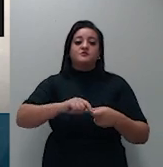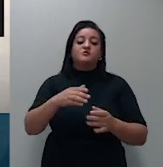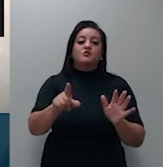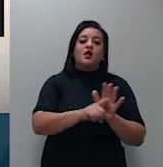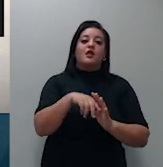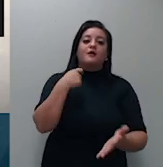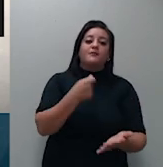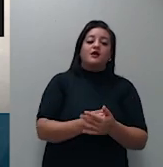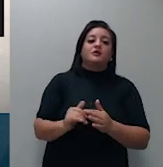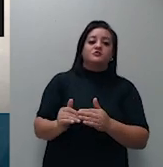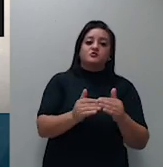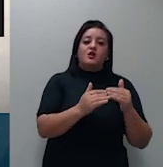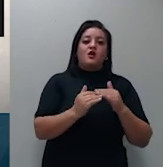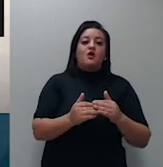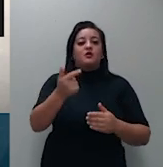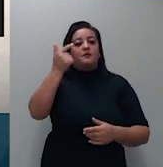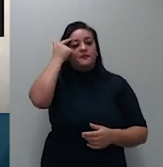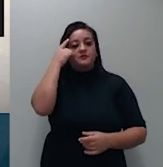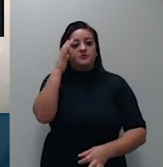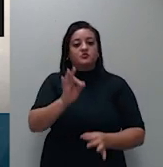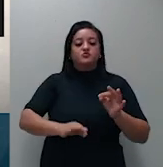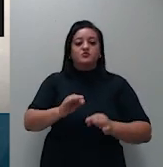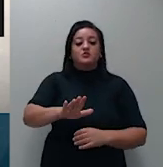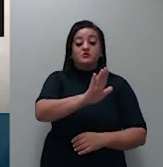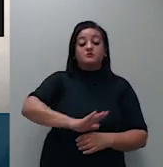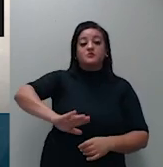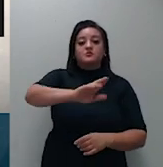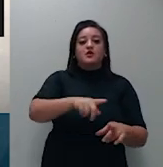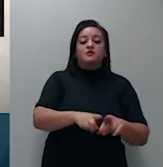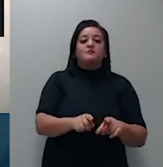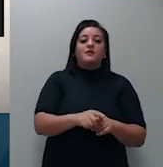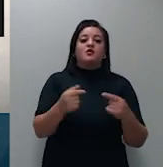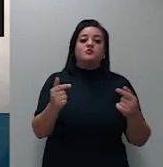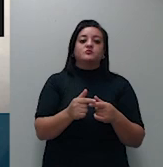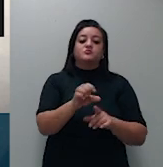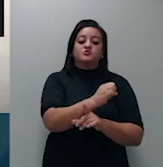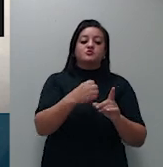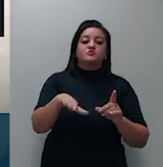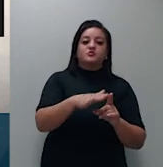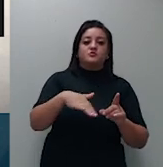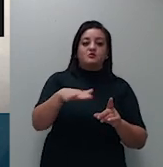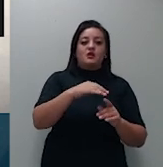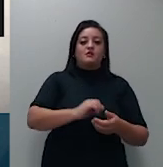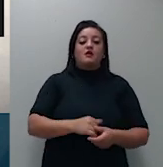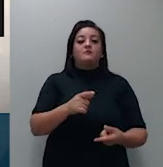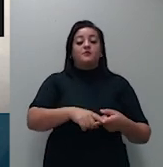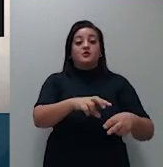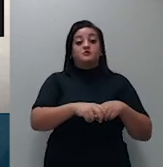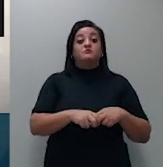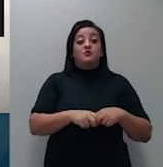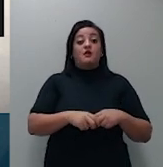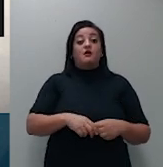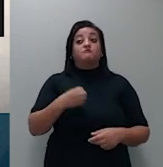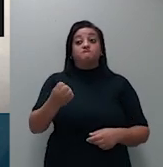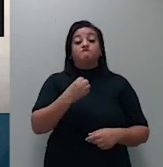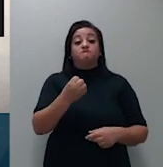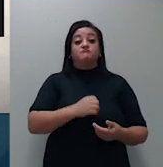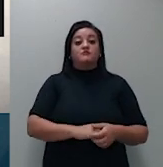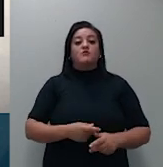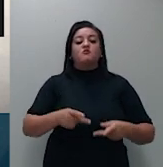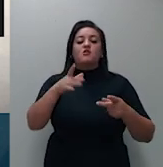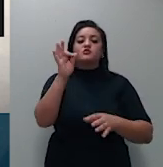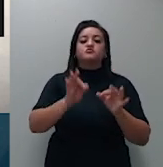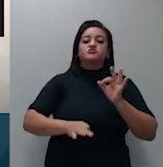com a consciência jurídica popular e com os objetivos sociais Portanto excepcionalmente o valor justo